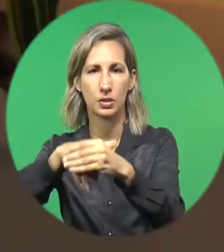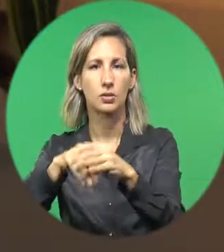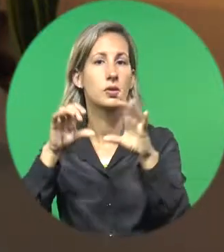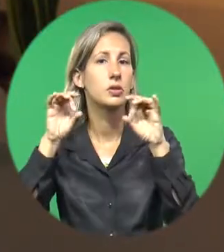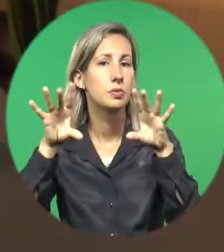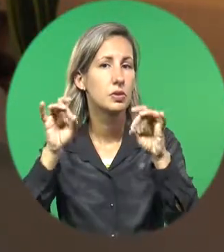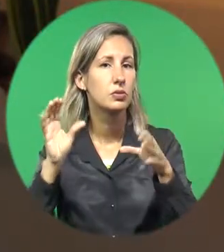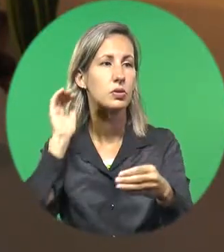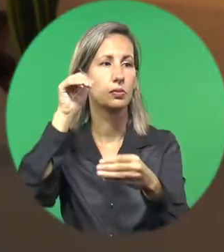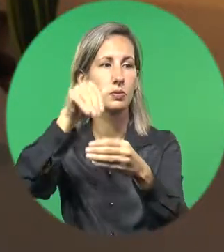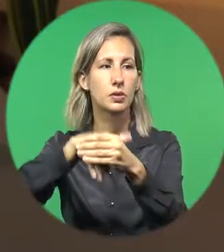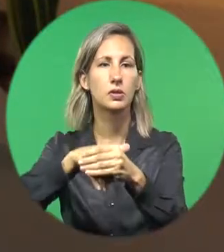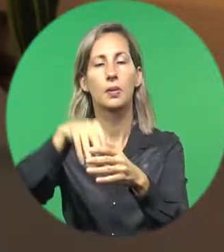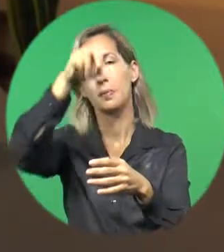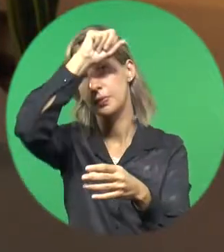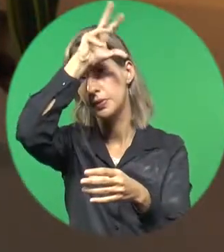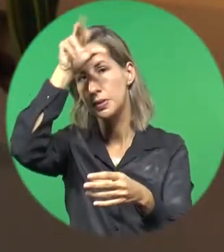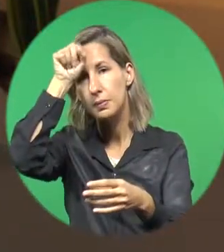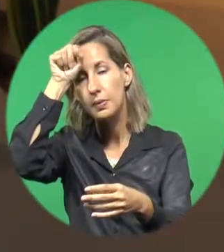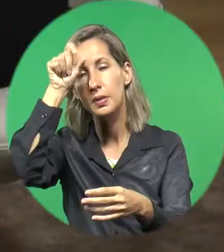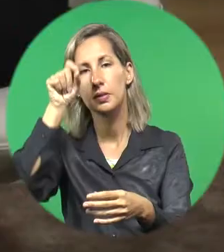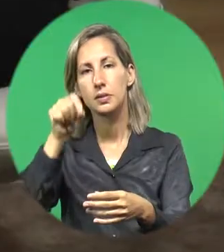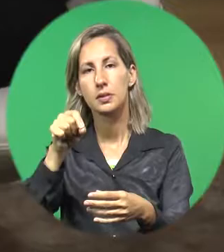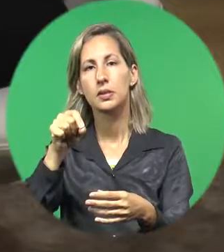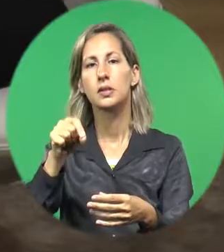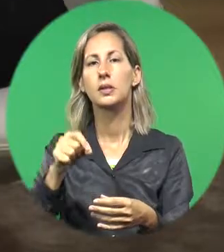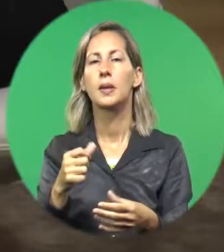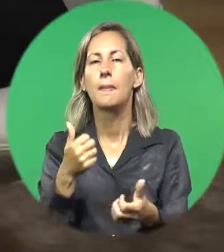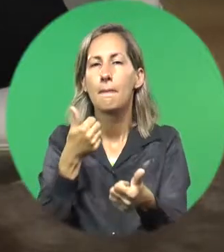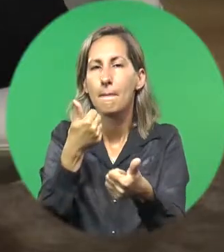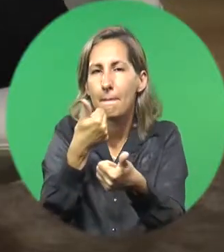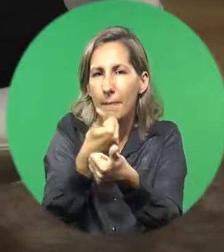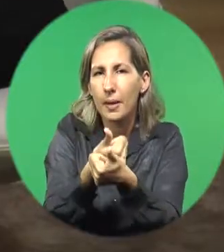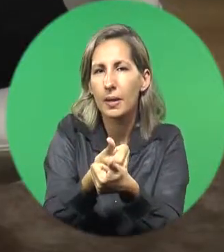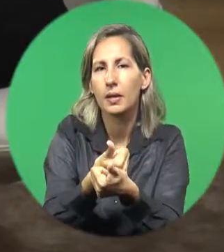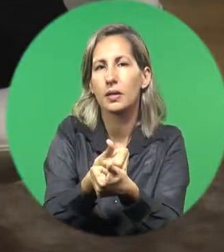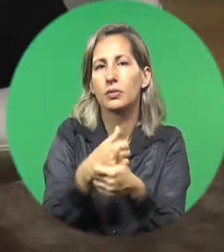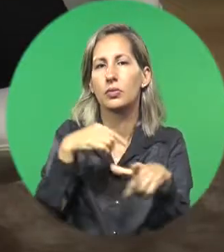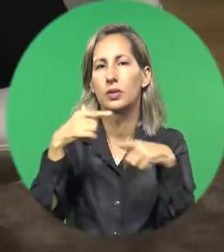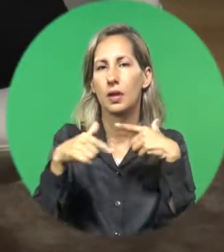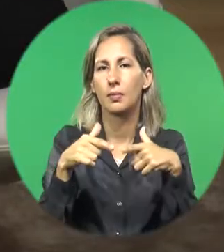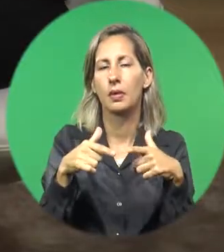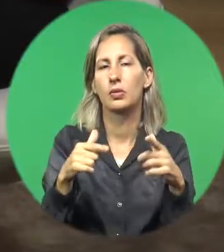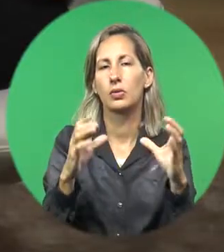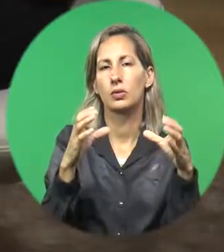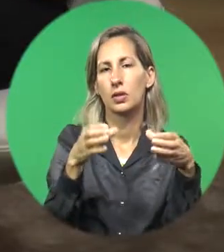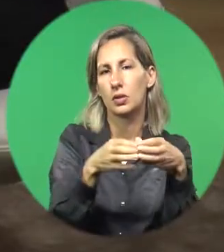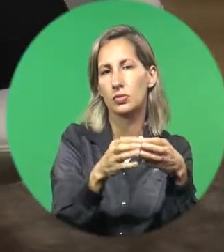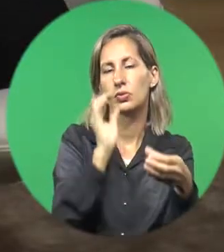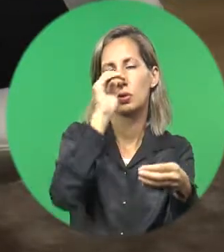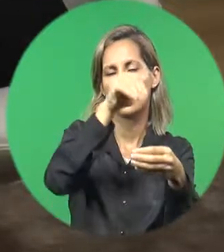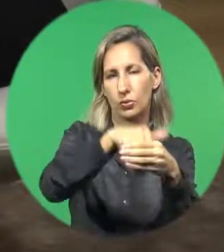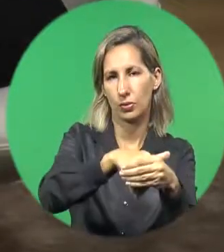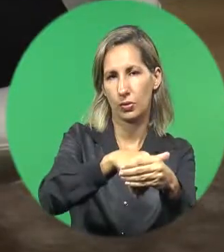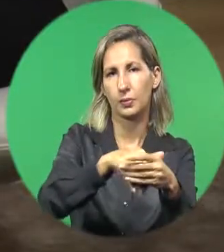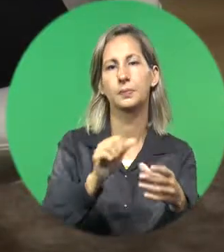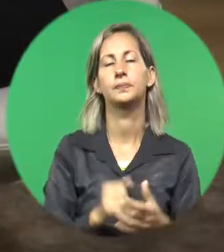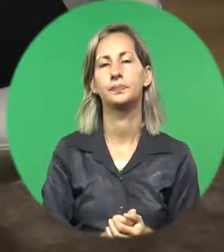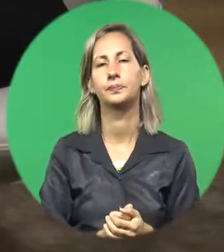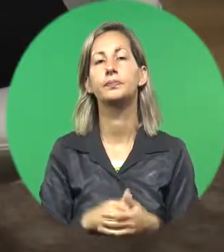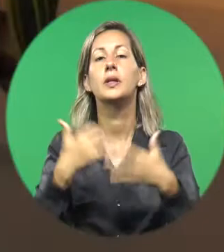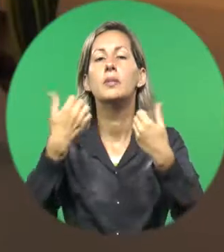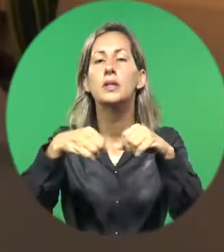de votação, especialmente nas eleições municipais, em que é muito próximo o trabalho da zona eleitoral